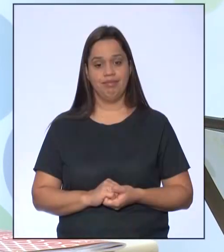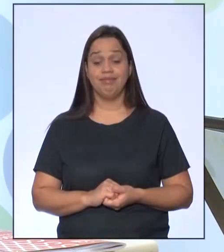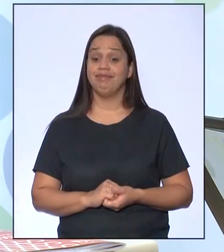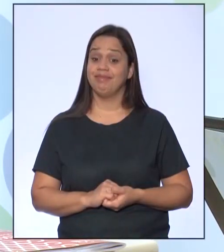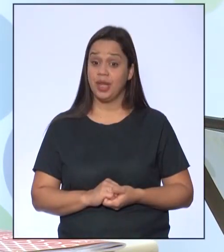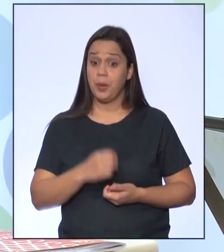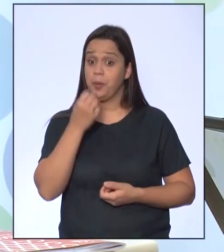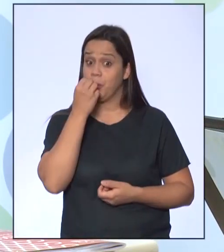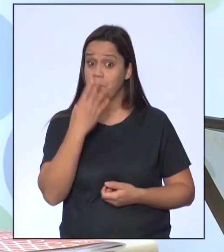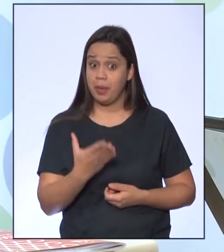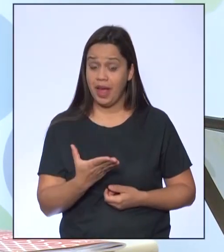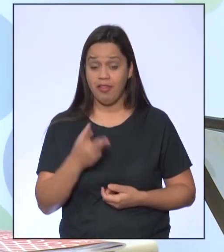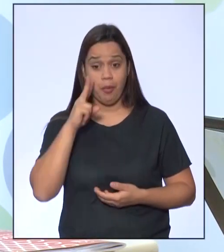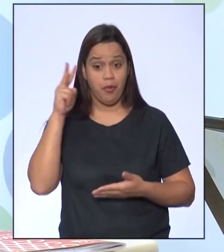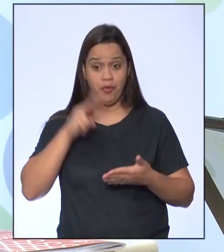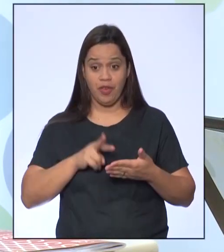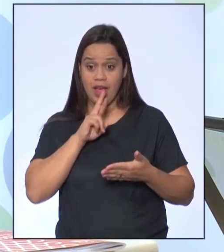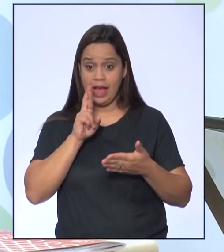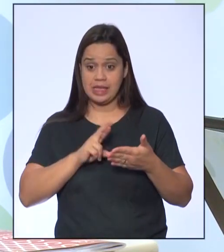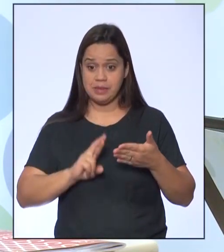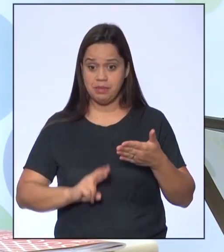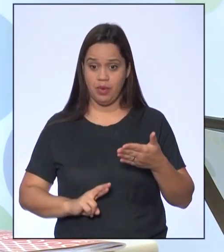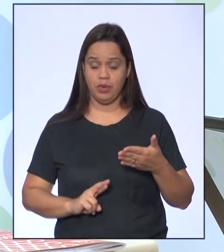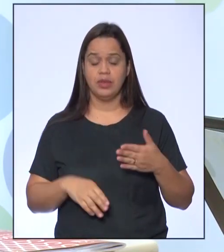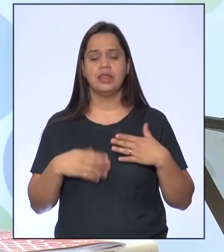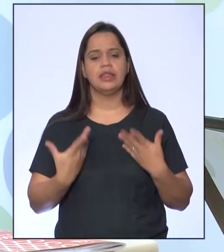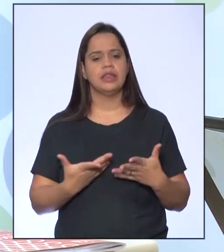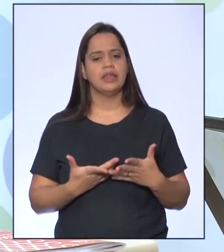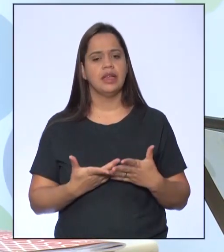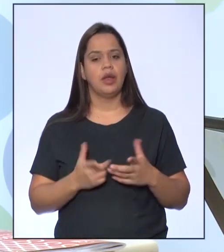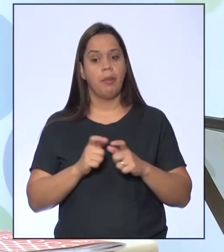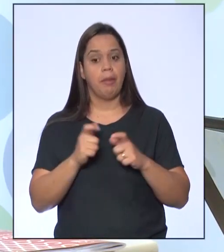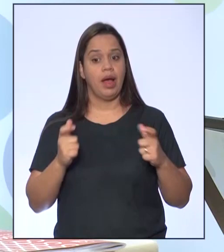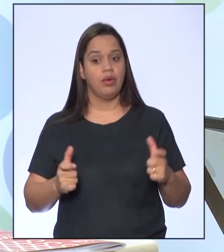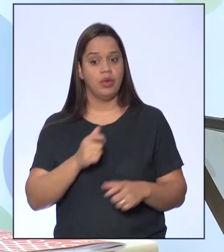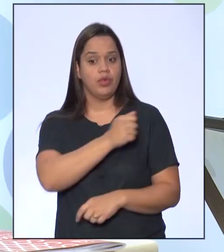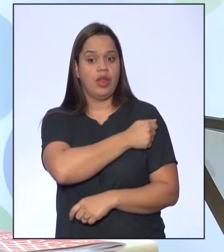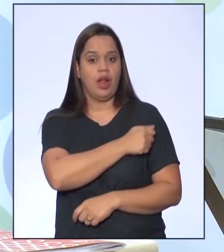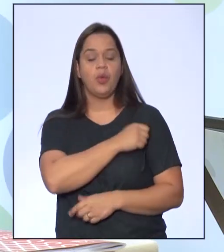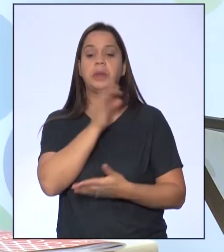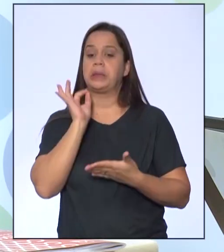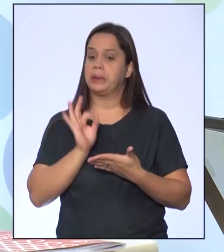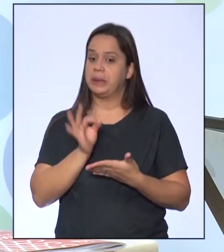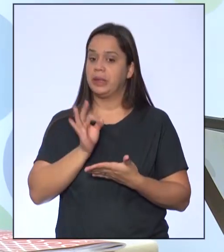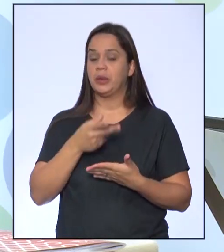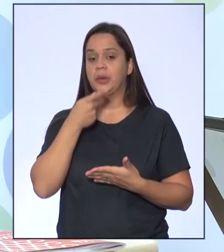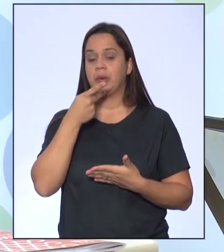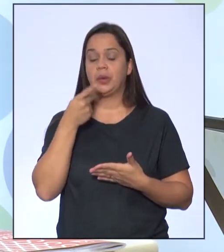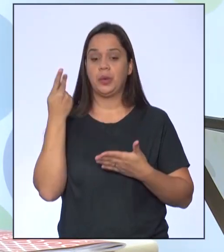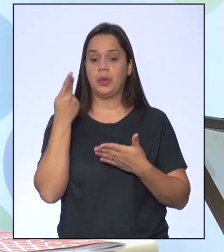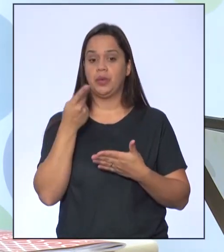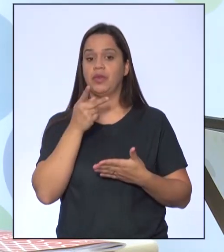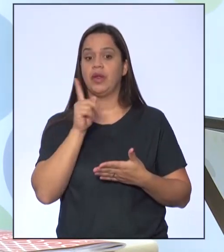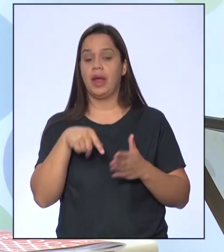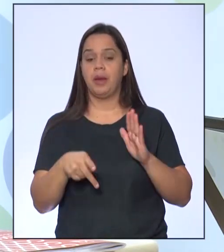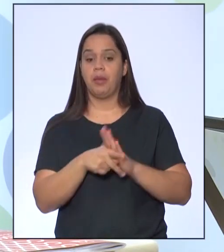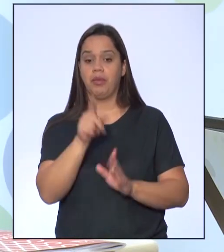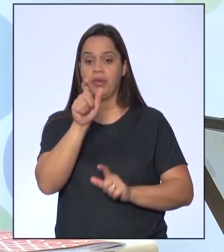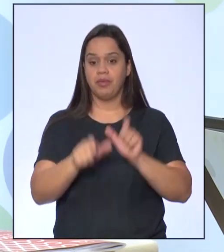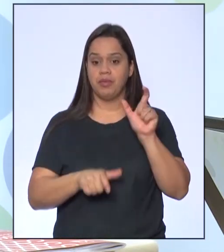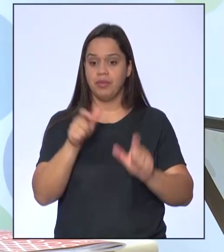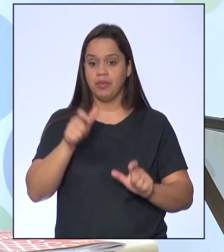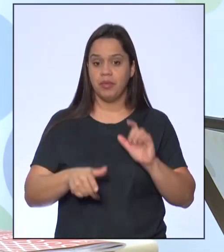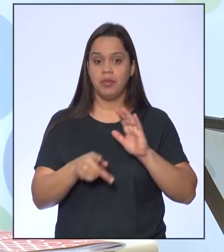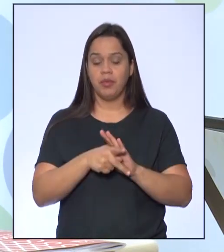Muito bem, vamos às respostas. A maioria acertou, colocou que são personagens da